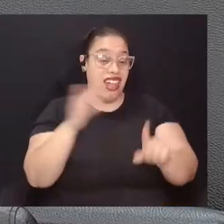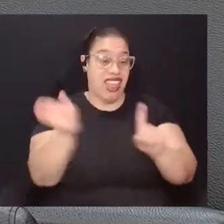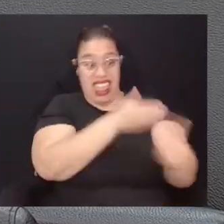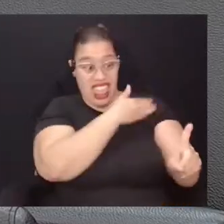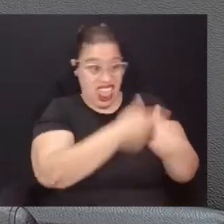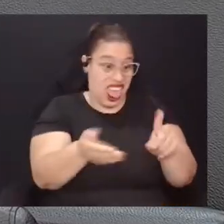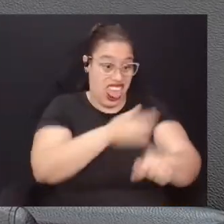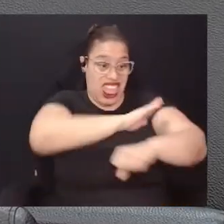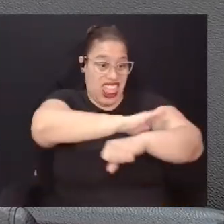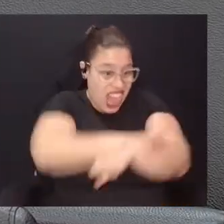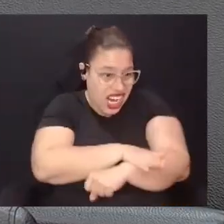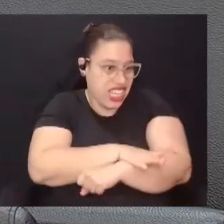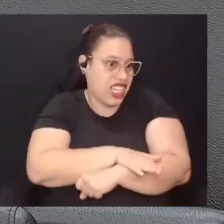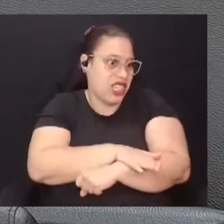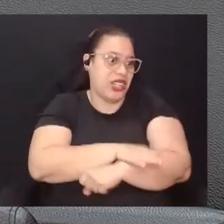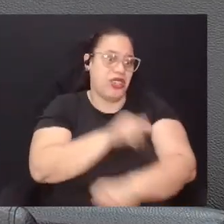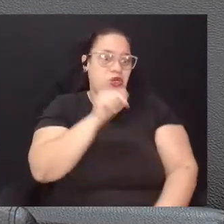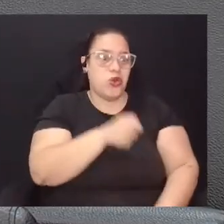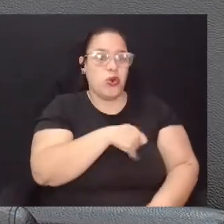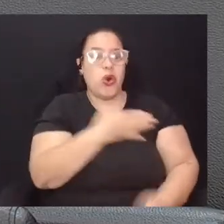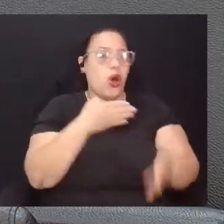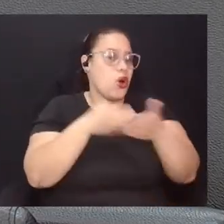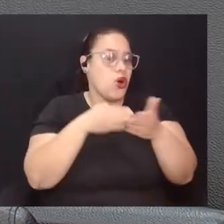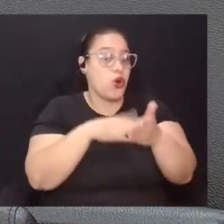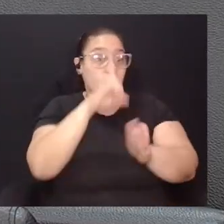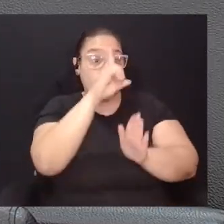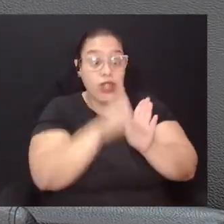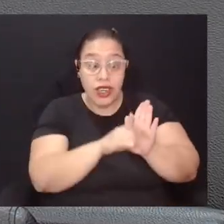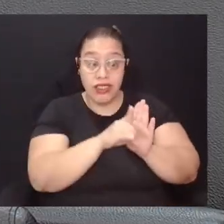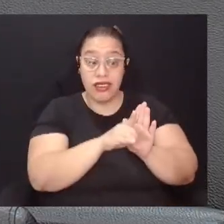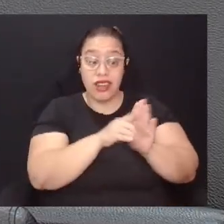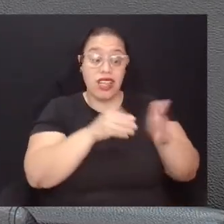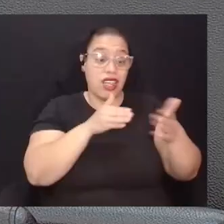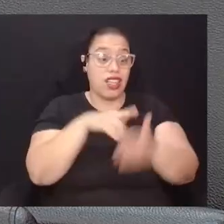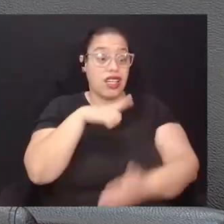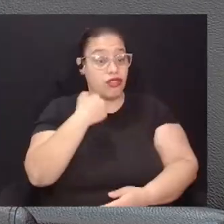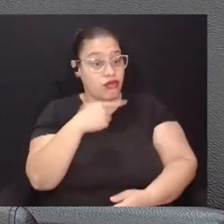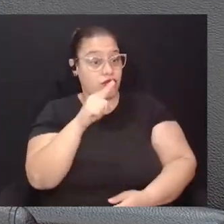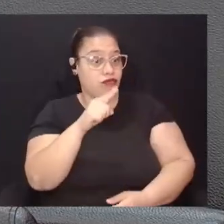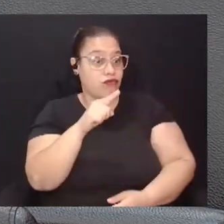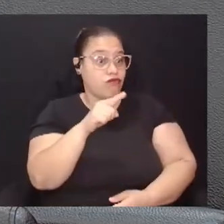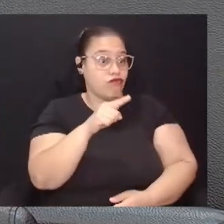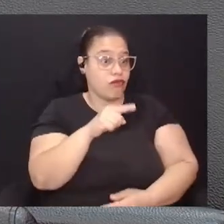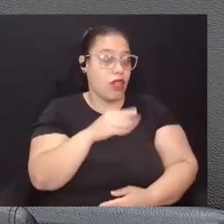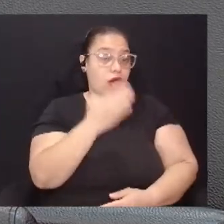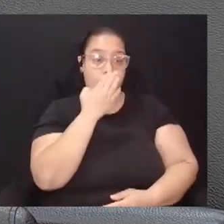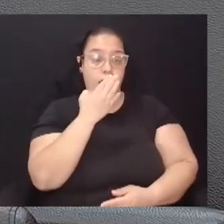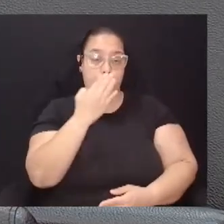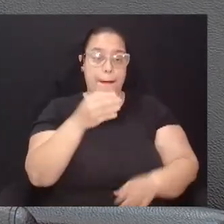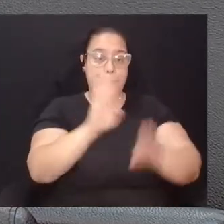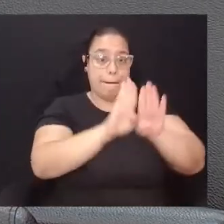agressões físicas, racismo, né? Ali, qual que era o limite do direito, né? Até onde ele tinha que ir, se tinha que ir até